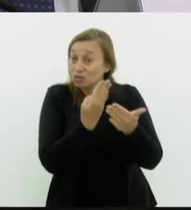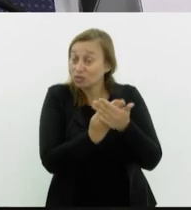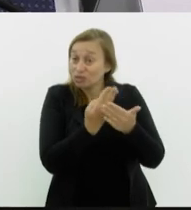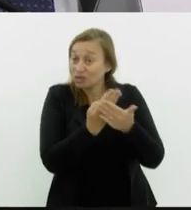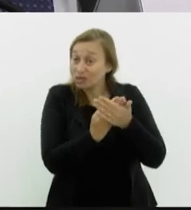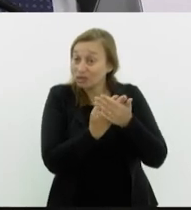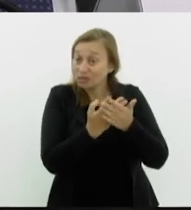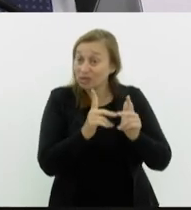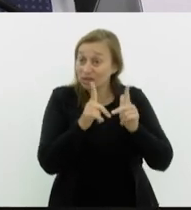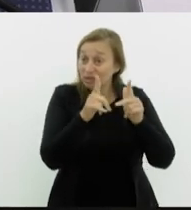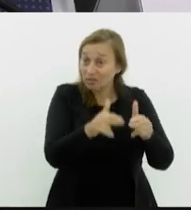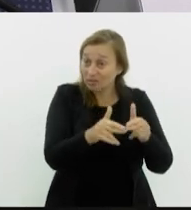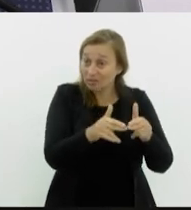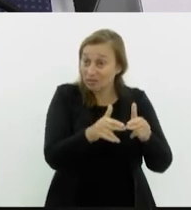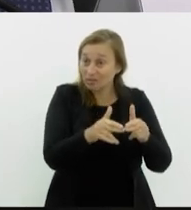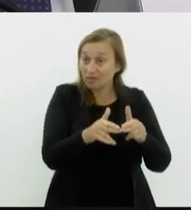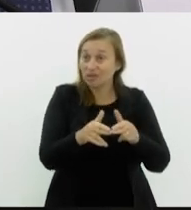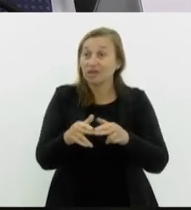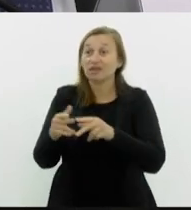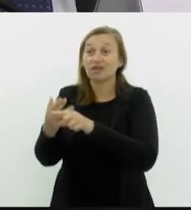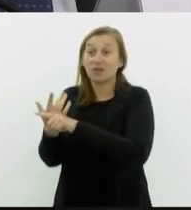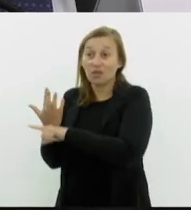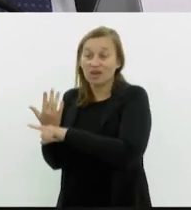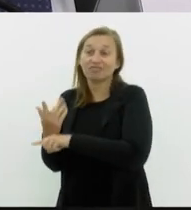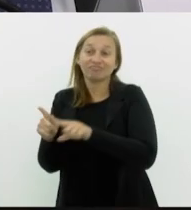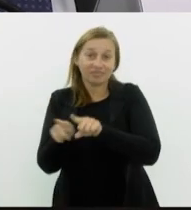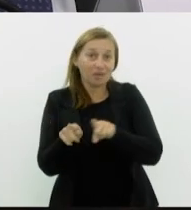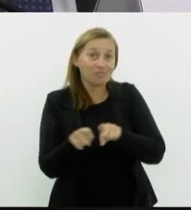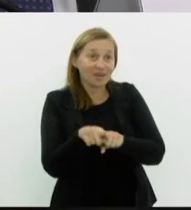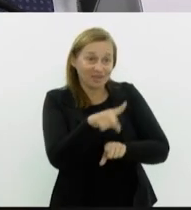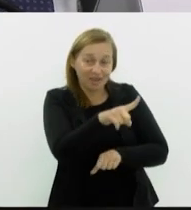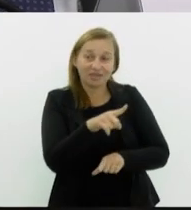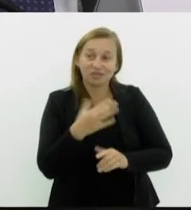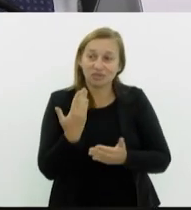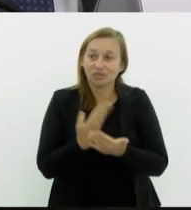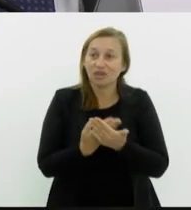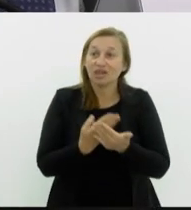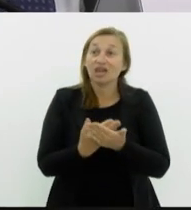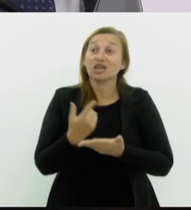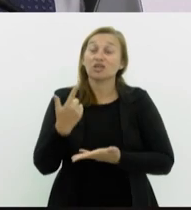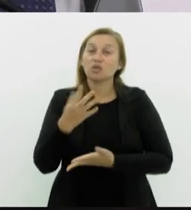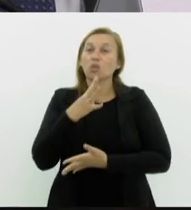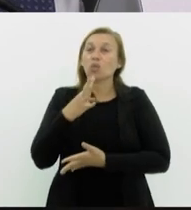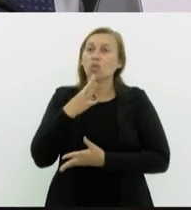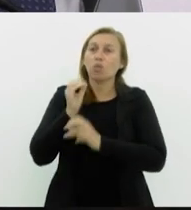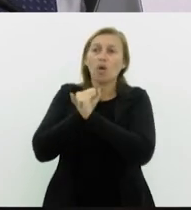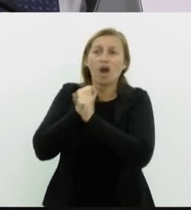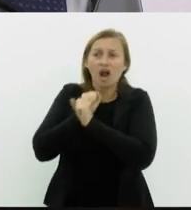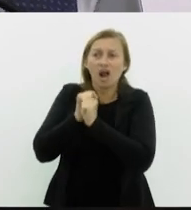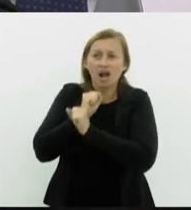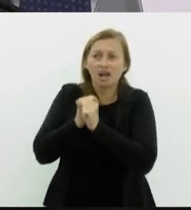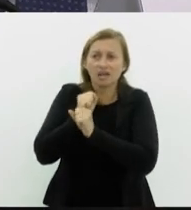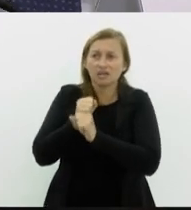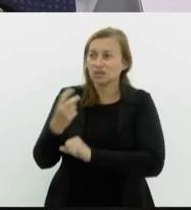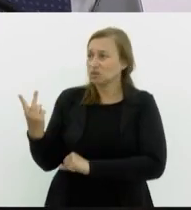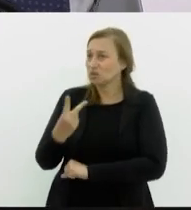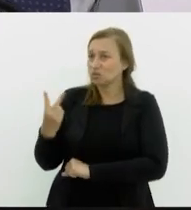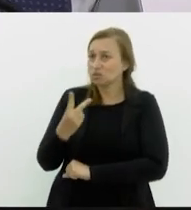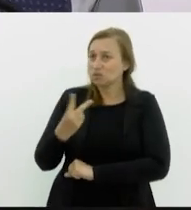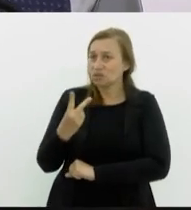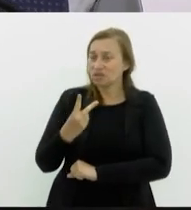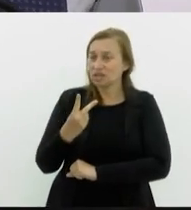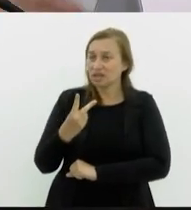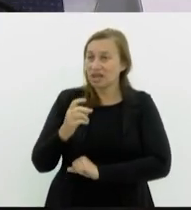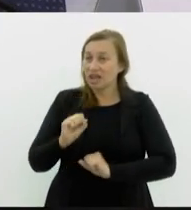e é uergiano também. E nós já nos conhecemos desde a época que ambos éramos defensores